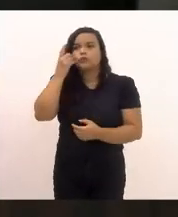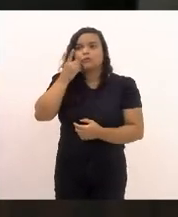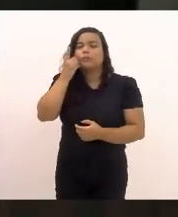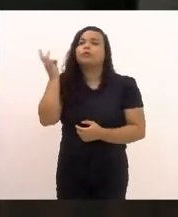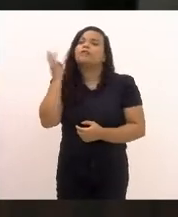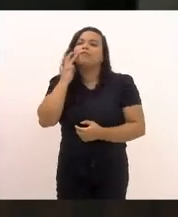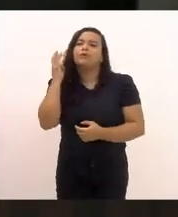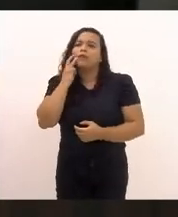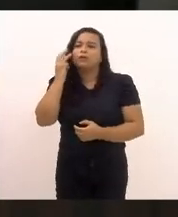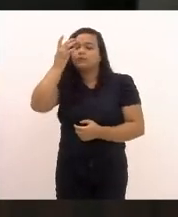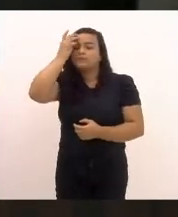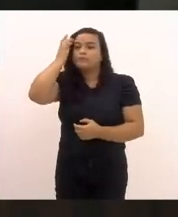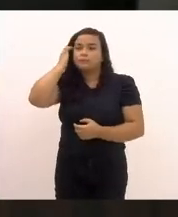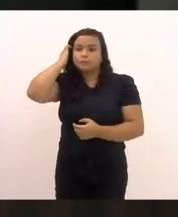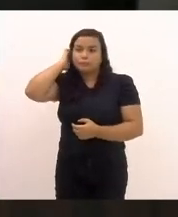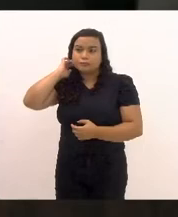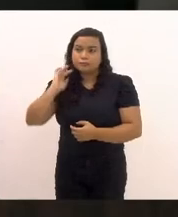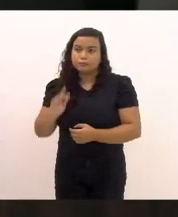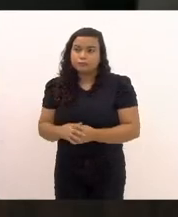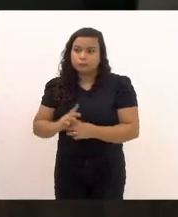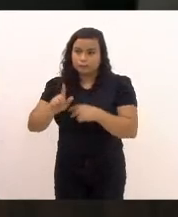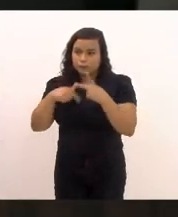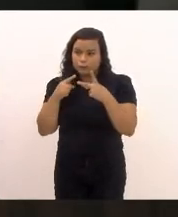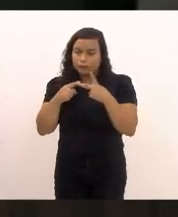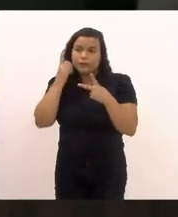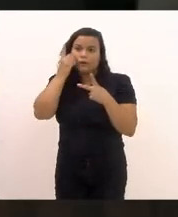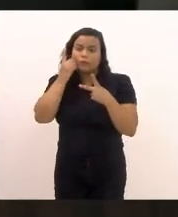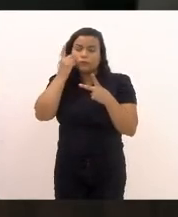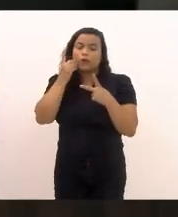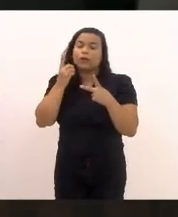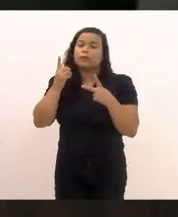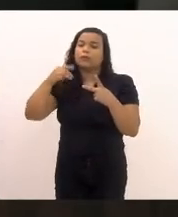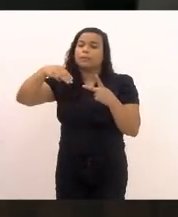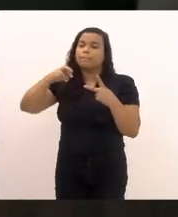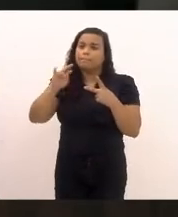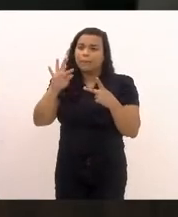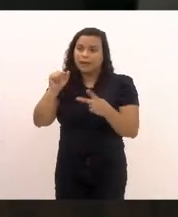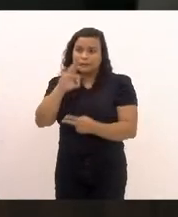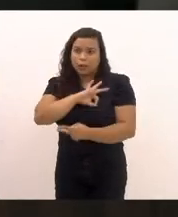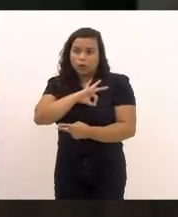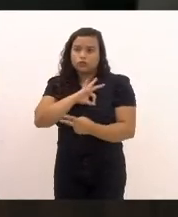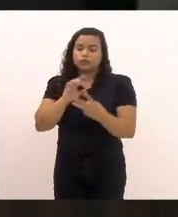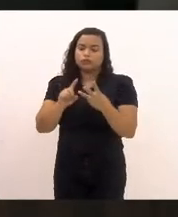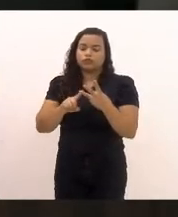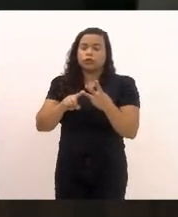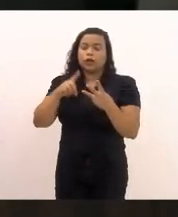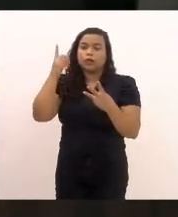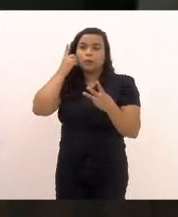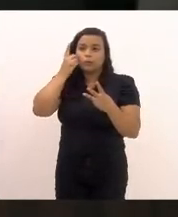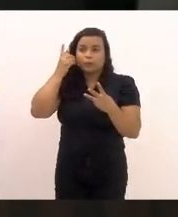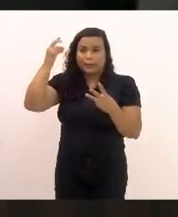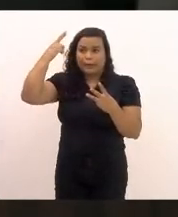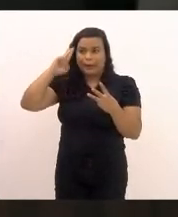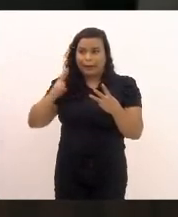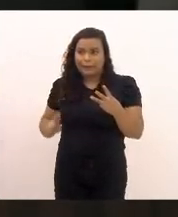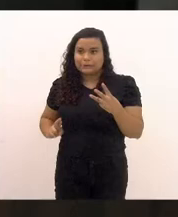Valdeque Carneiro, logo em seguida, deputada Marta Rocha, Renata Souza e Jari.